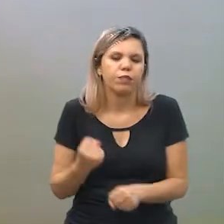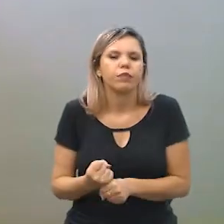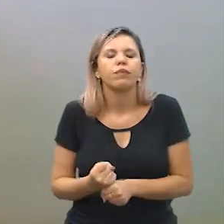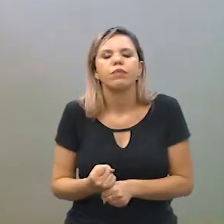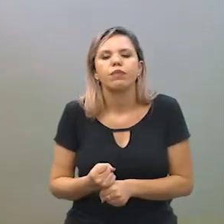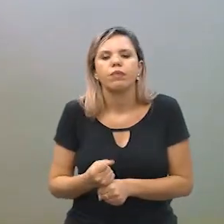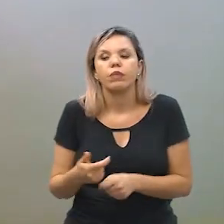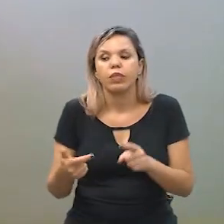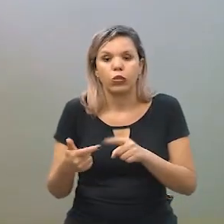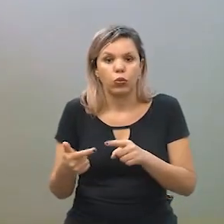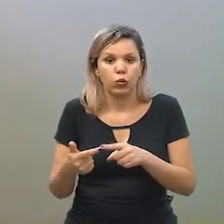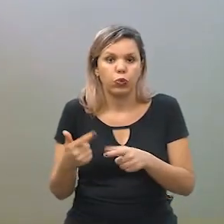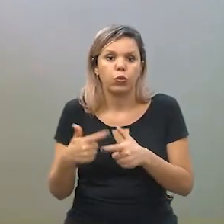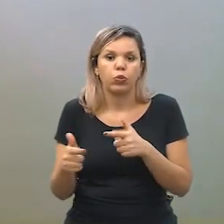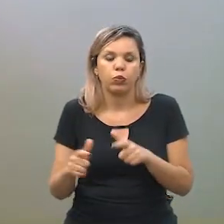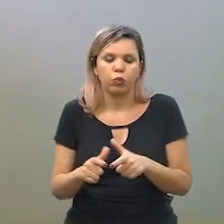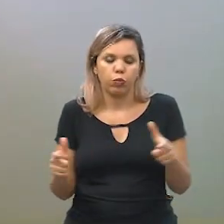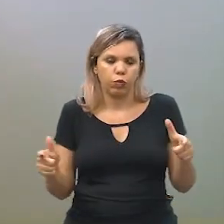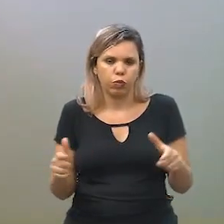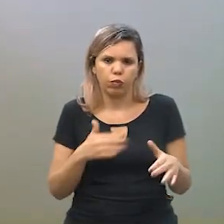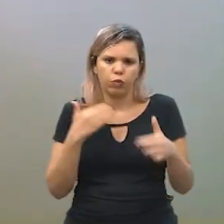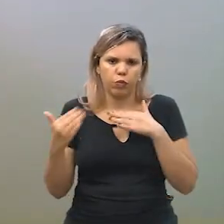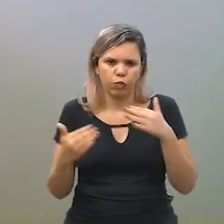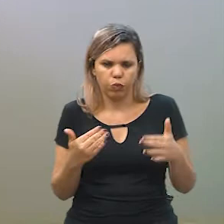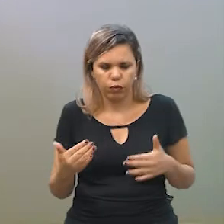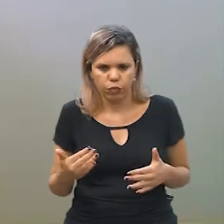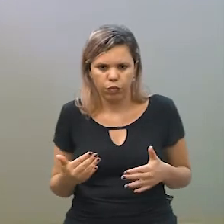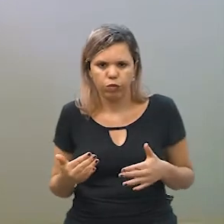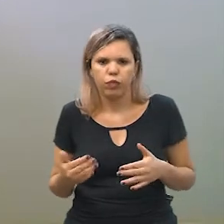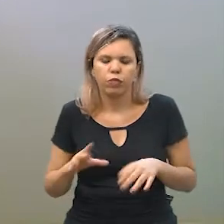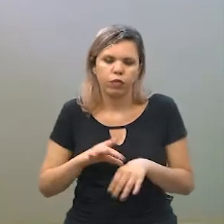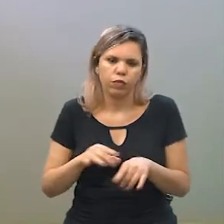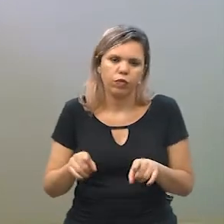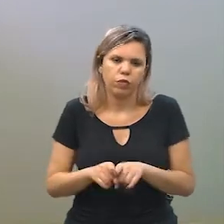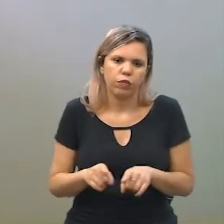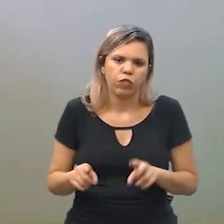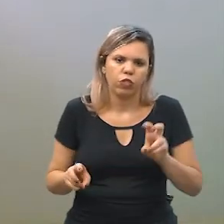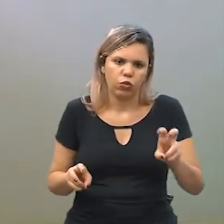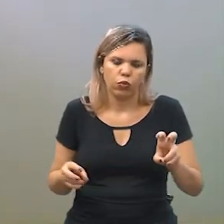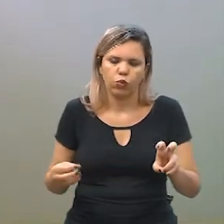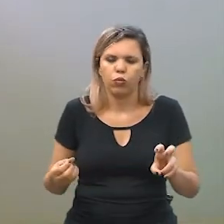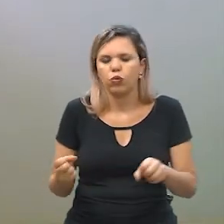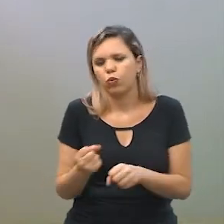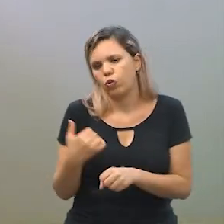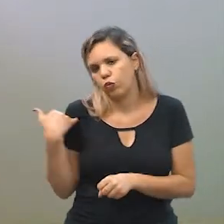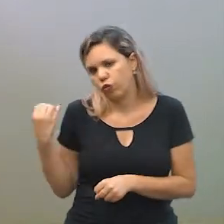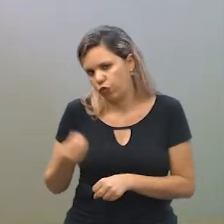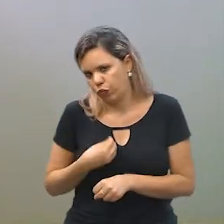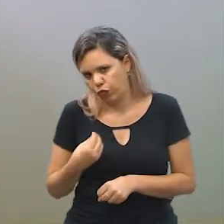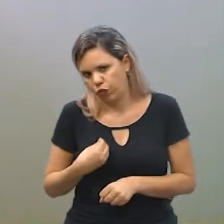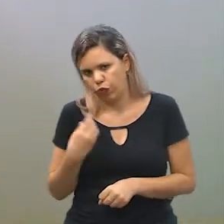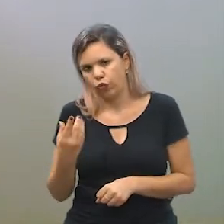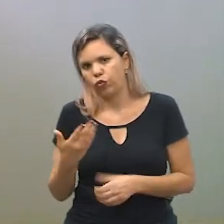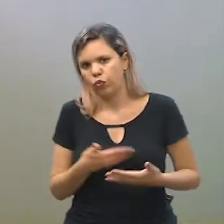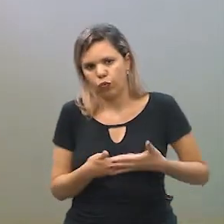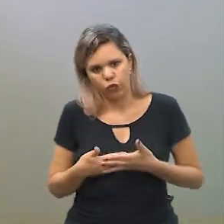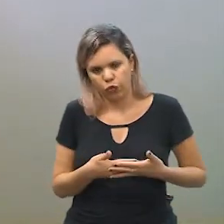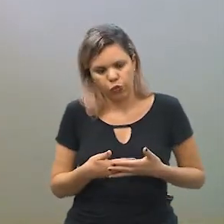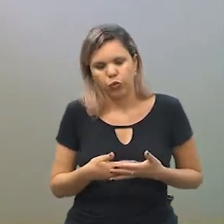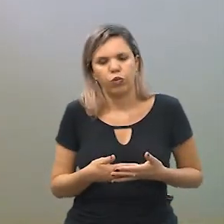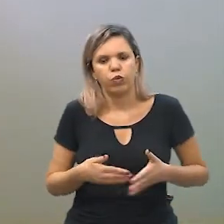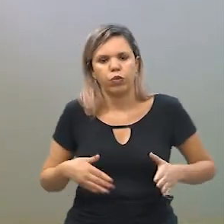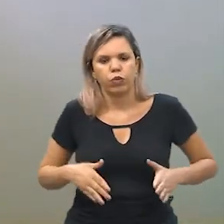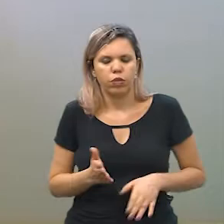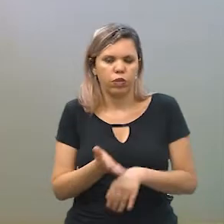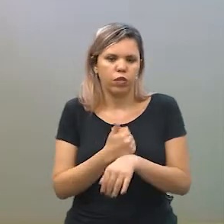e a segunda causa maior de mortalidade e morbidade nos primeiros 5 anos de vida. Esses bebês prematuros, eles